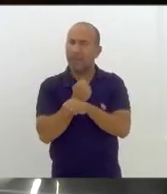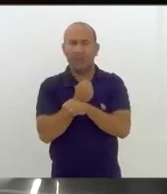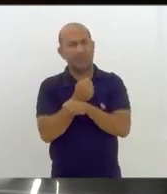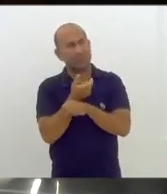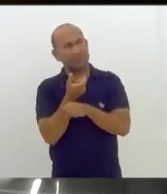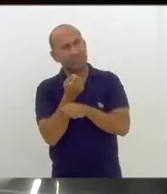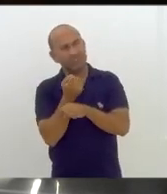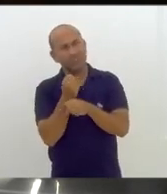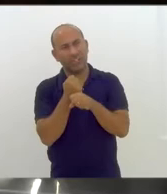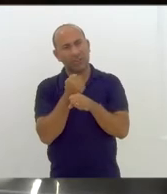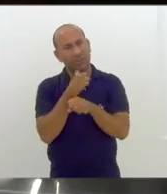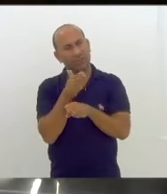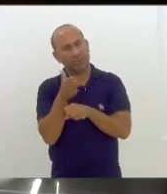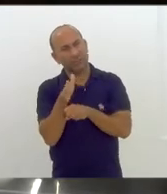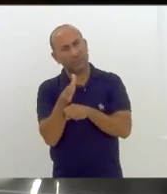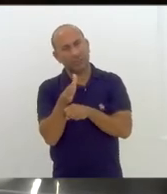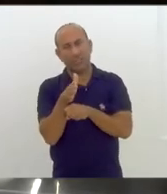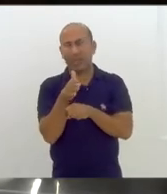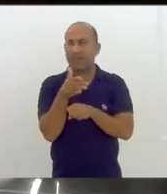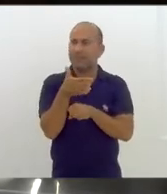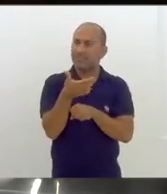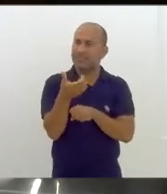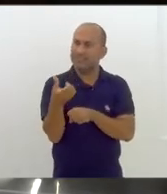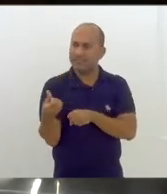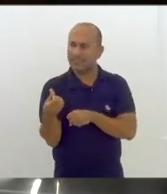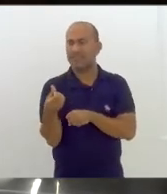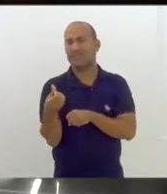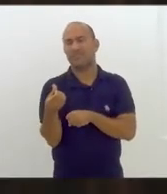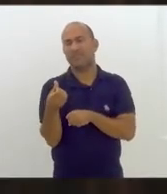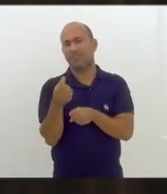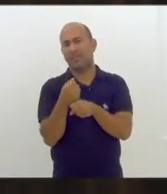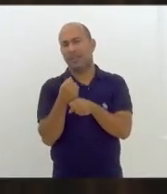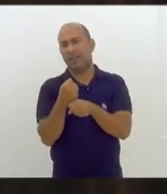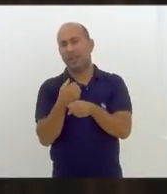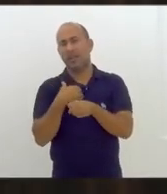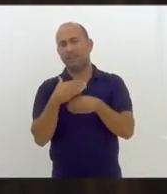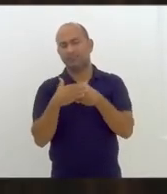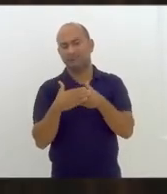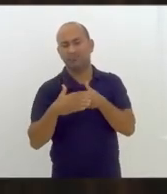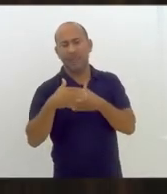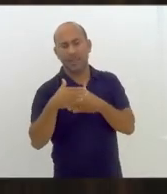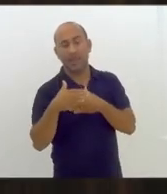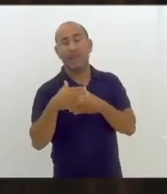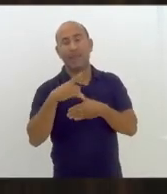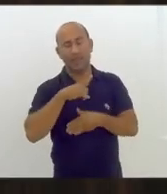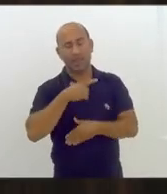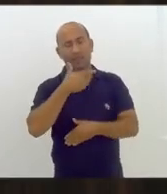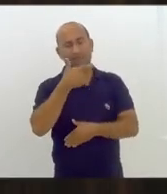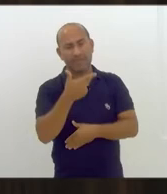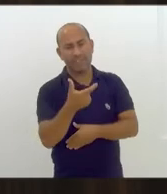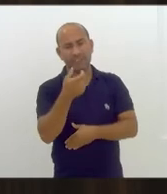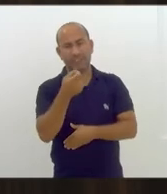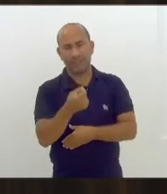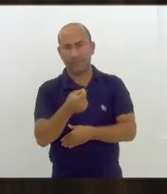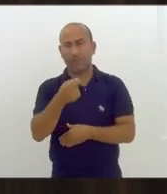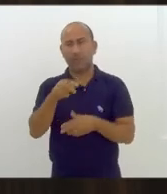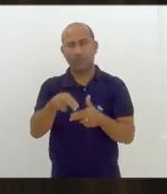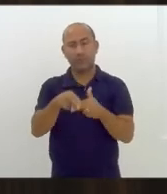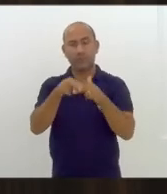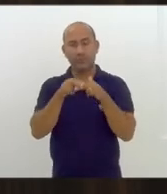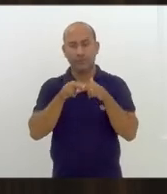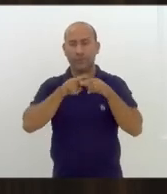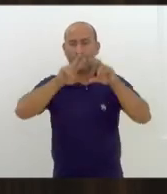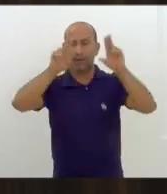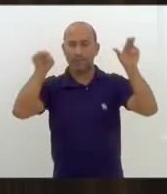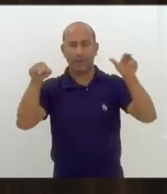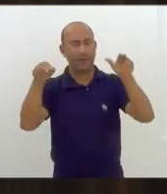anos, dos 26 anos de magistratura, me dedico há 20 anos a essa causa e eu não consigo